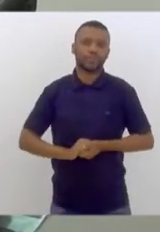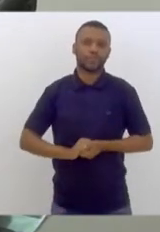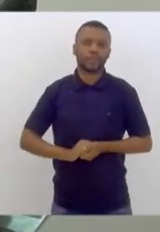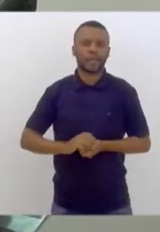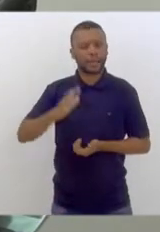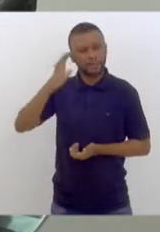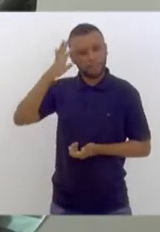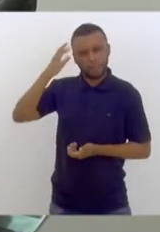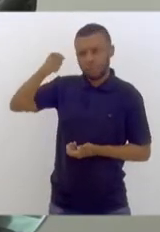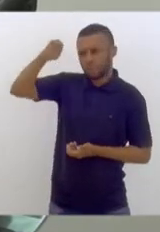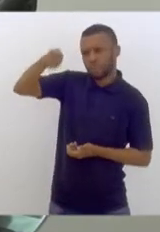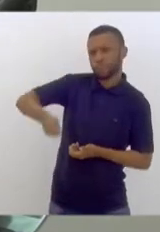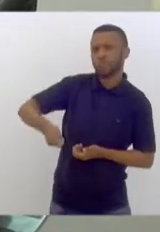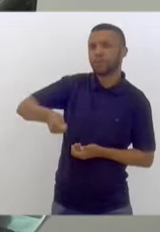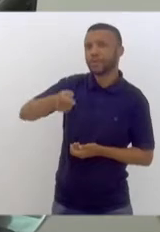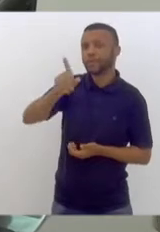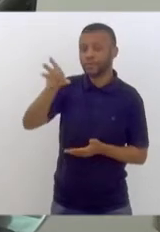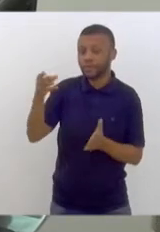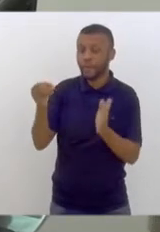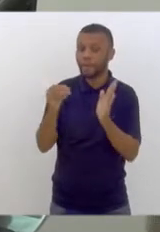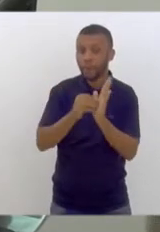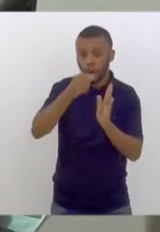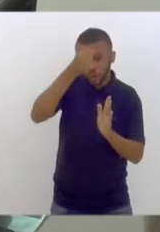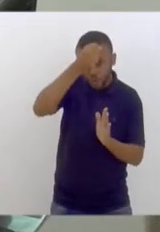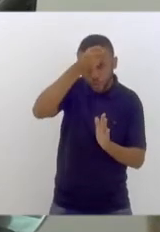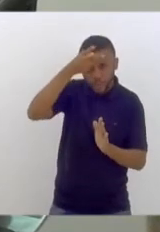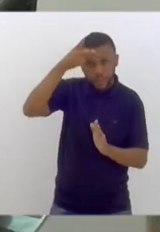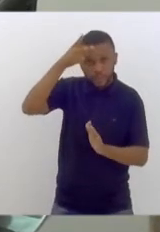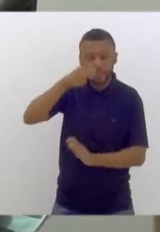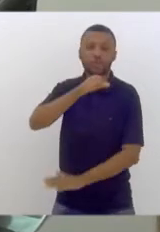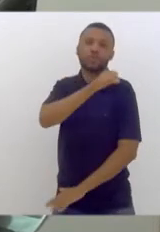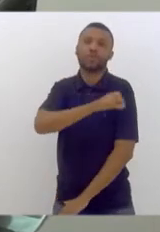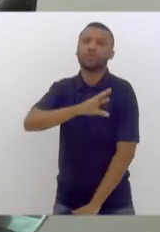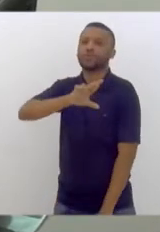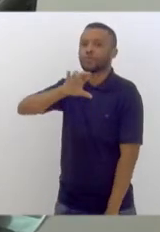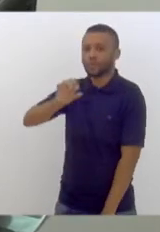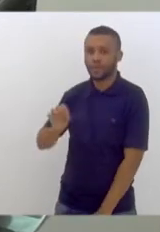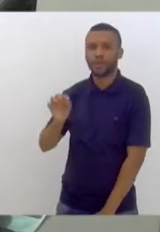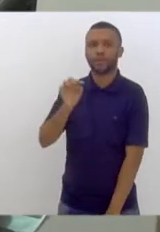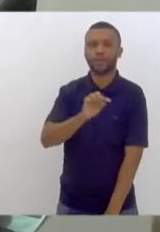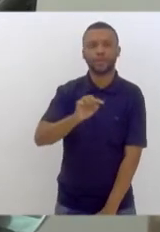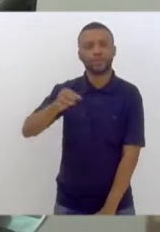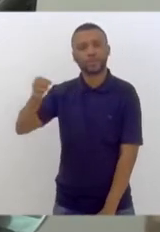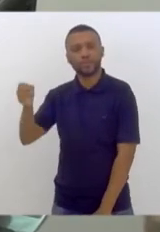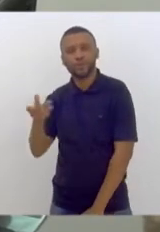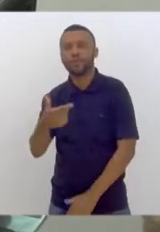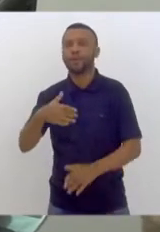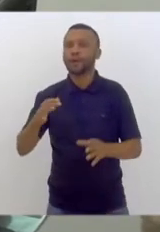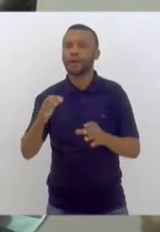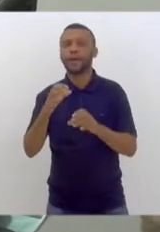determinou que fosse incluído o município do Rio de Janeiro em novo cálculo de repasse de ICMS, de modo a